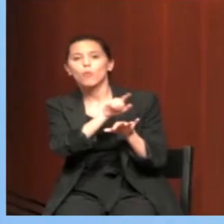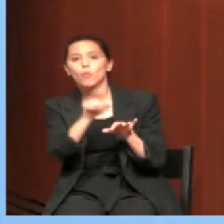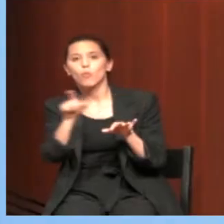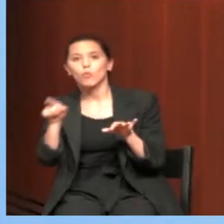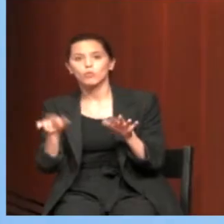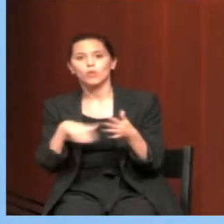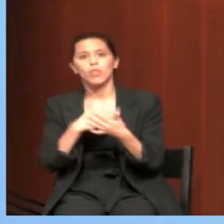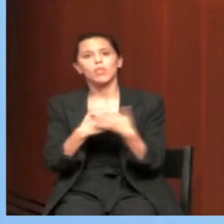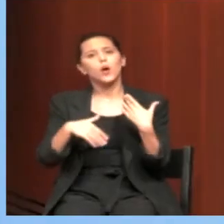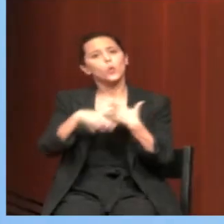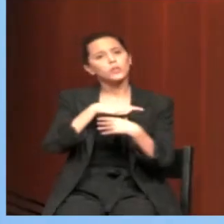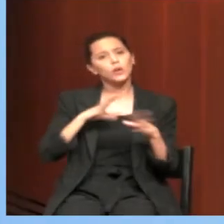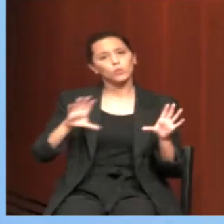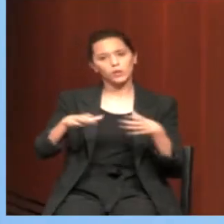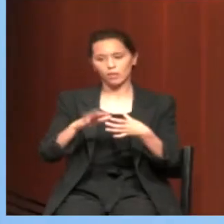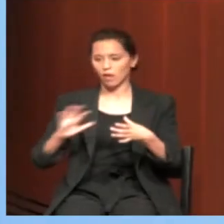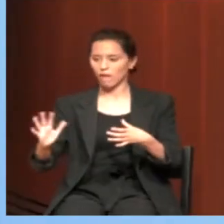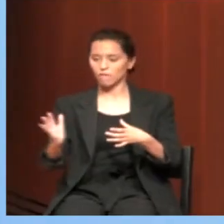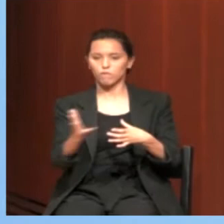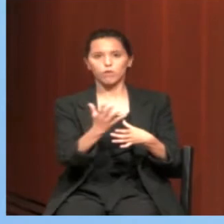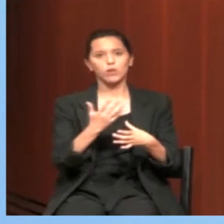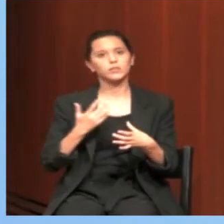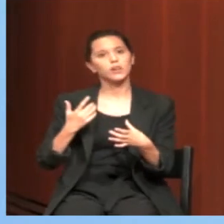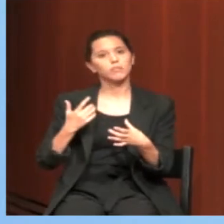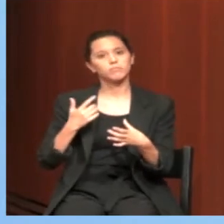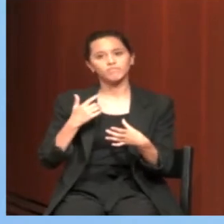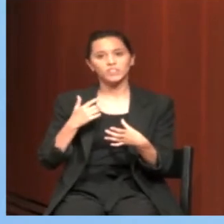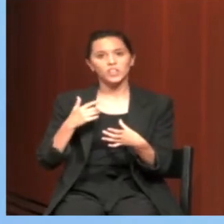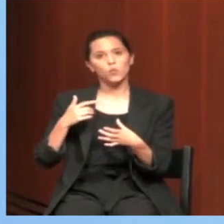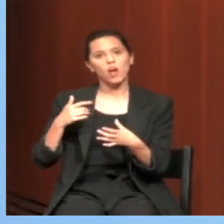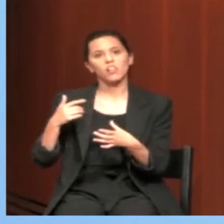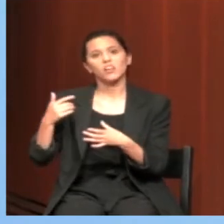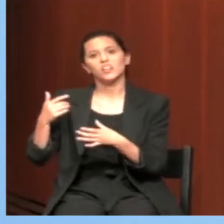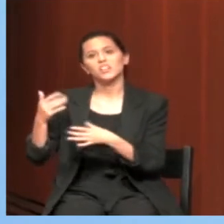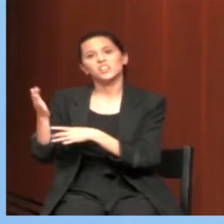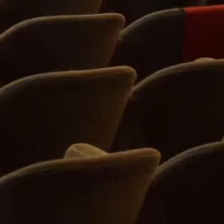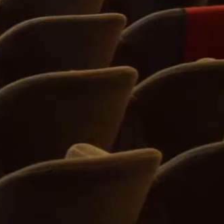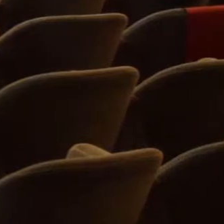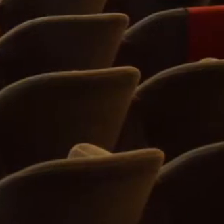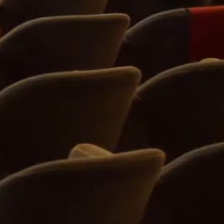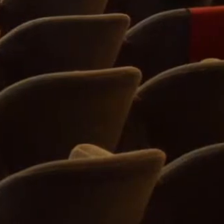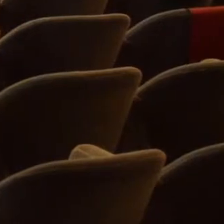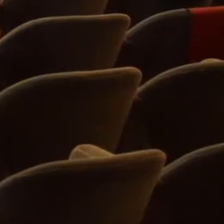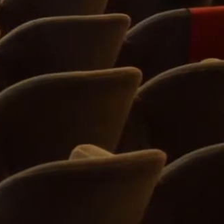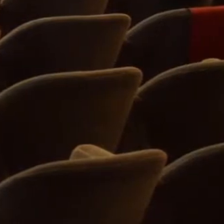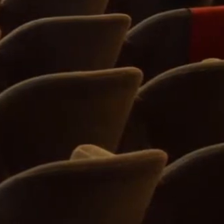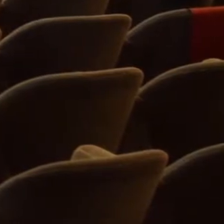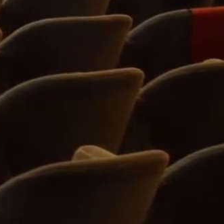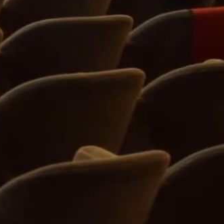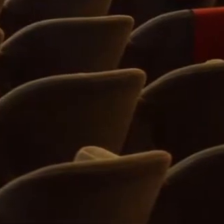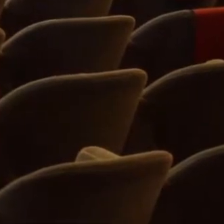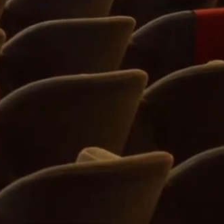os contextos e as comunidades educativas onde ainda persistem os maus exemplos a fazerem diferente.